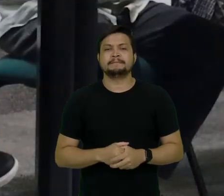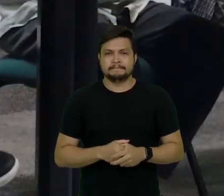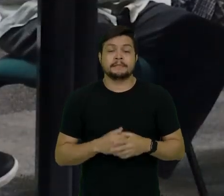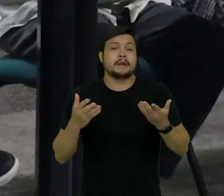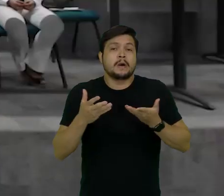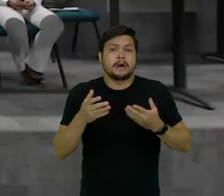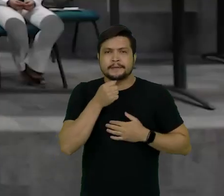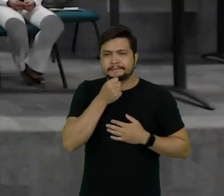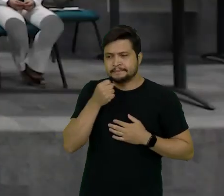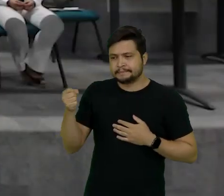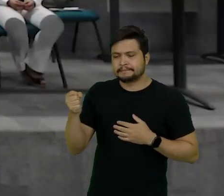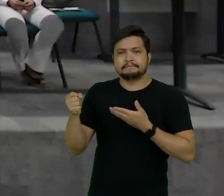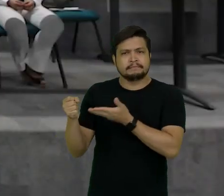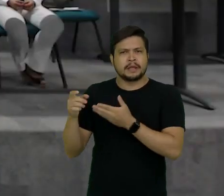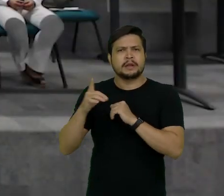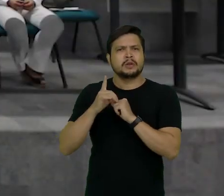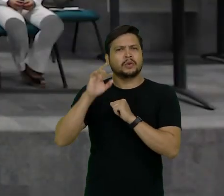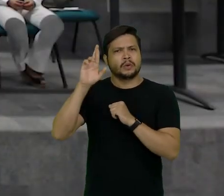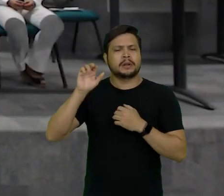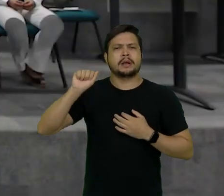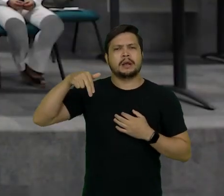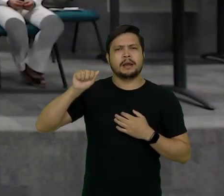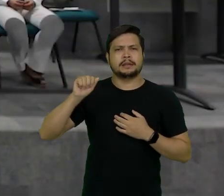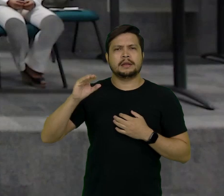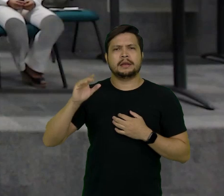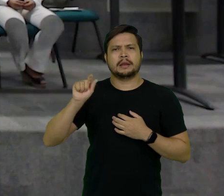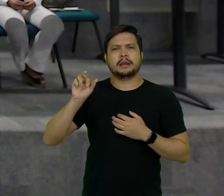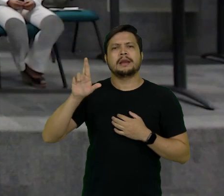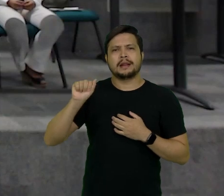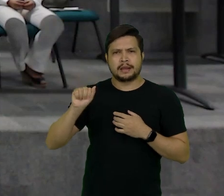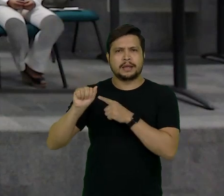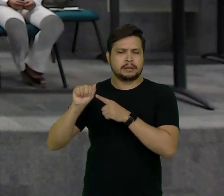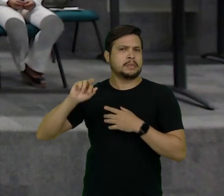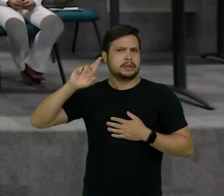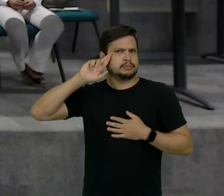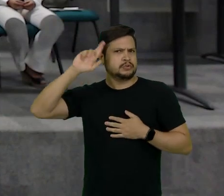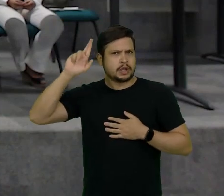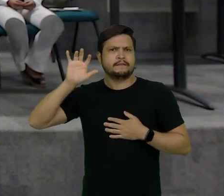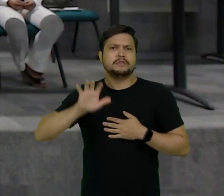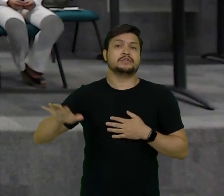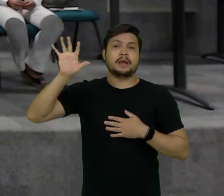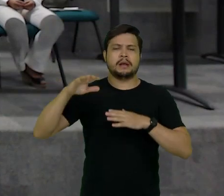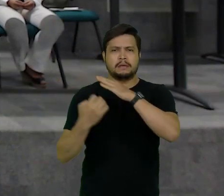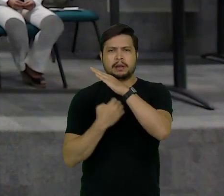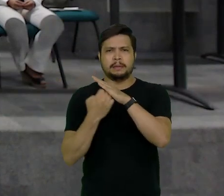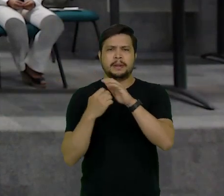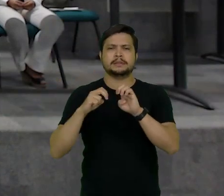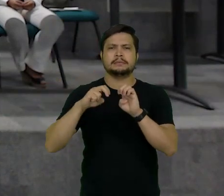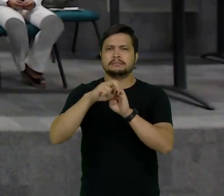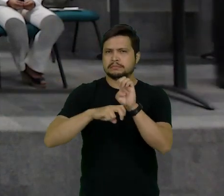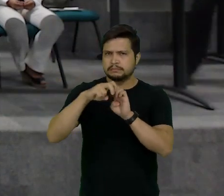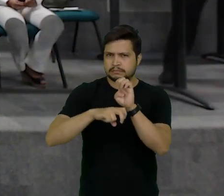Para fazer uso da palavra, convidamos a doutora Ana Clara Rodrigues Cavalcante, chefe-geral da Embrapa Caprinos e Ovinos.